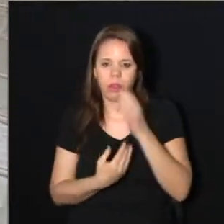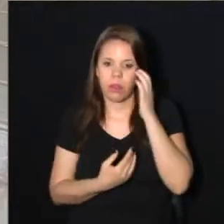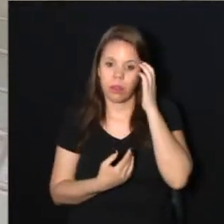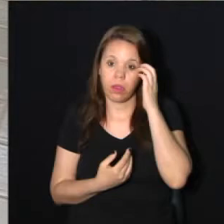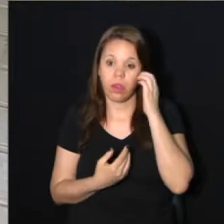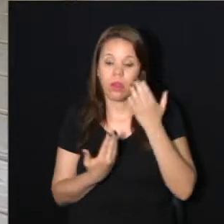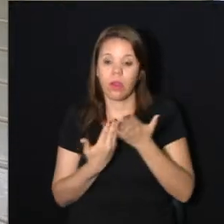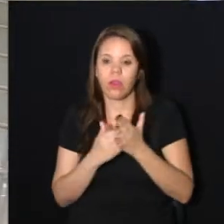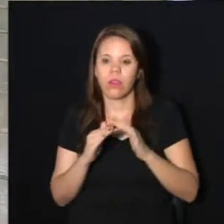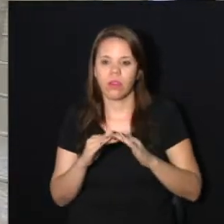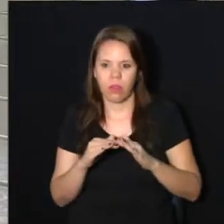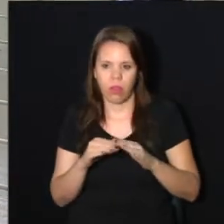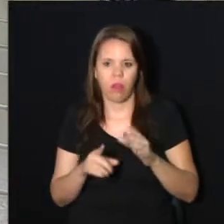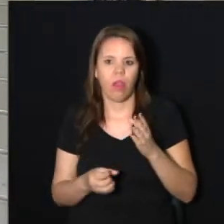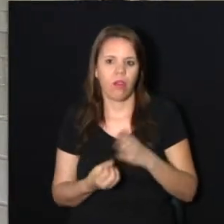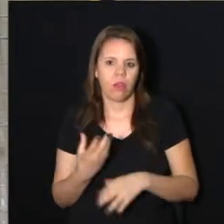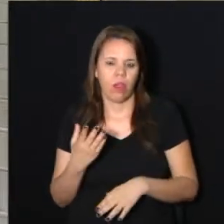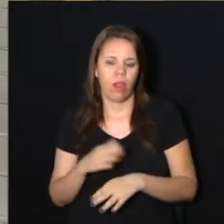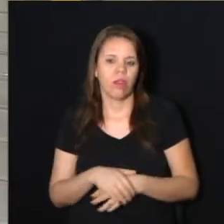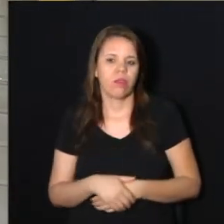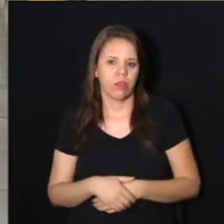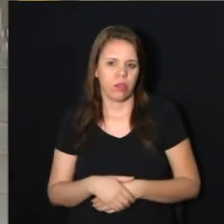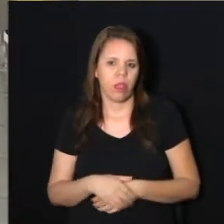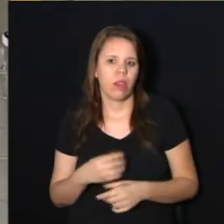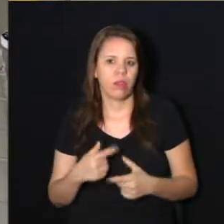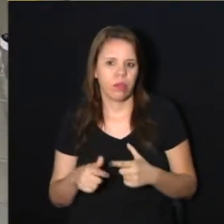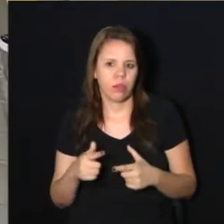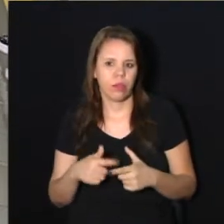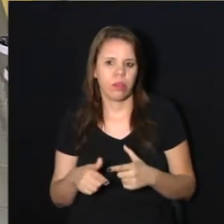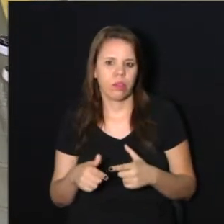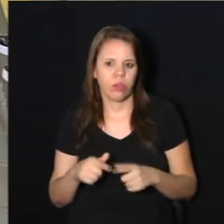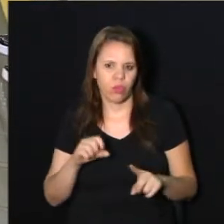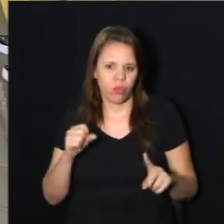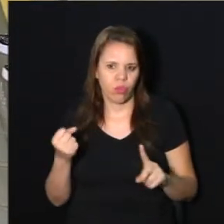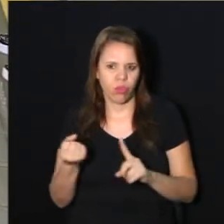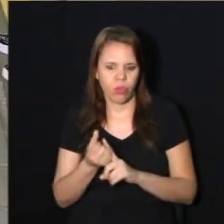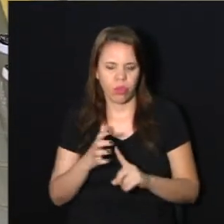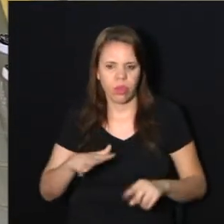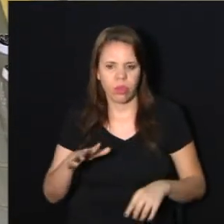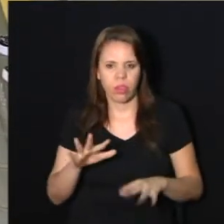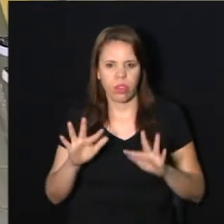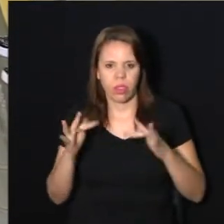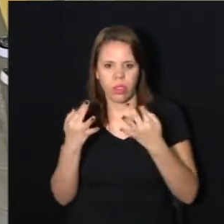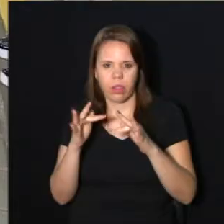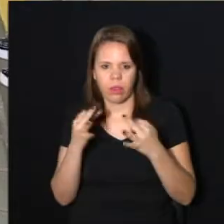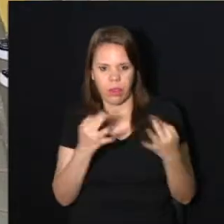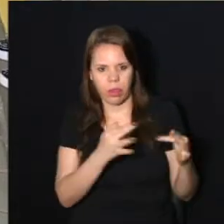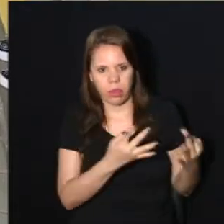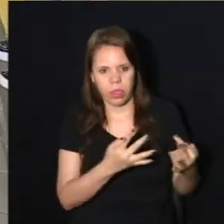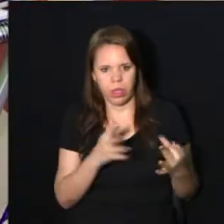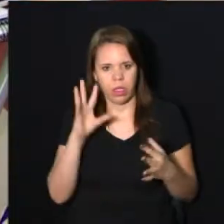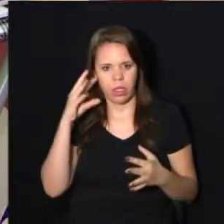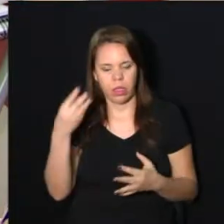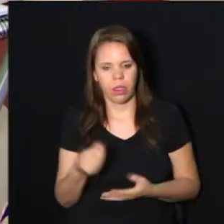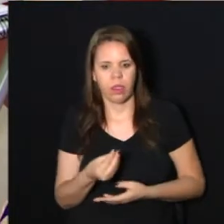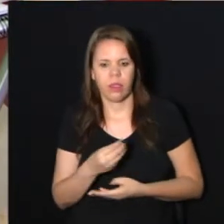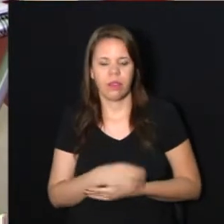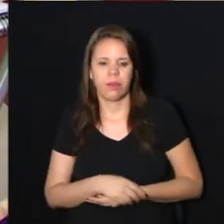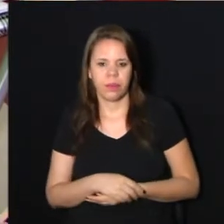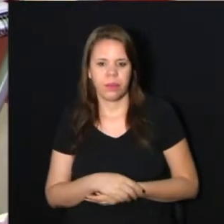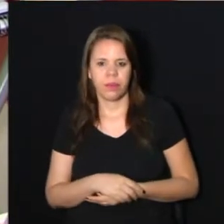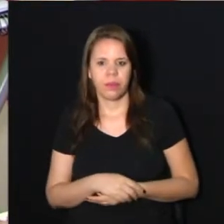dentro da escola, é um problema também social, em que as famílias têm que entender